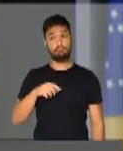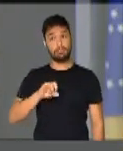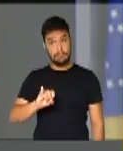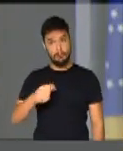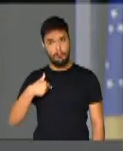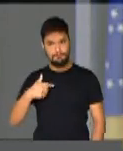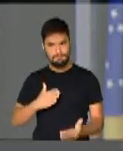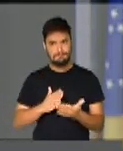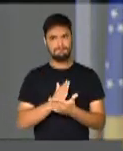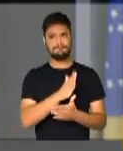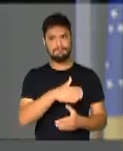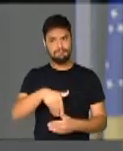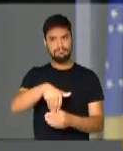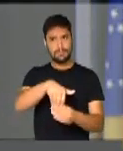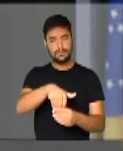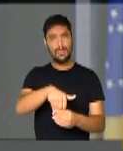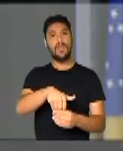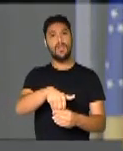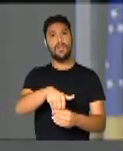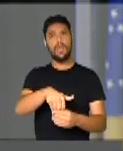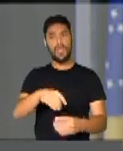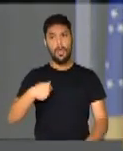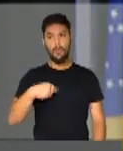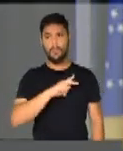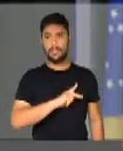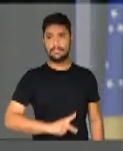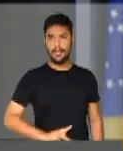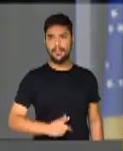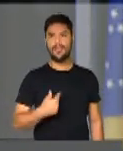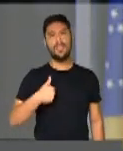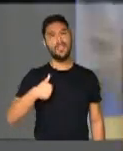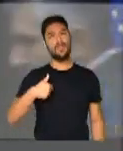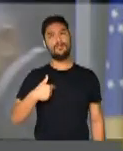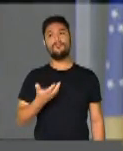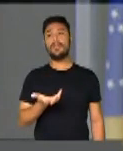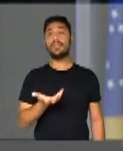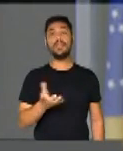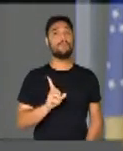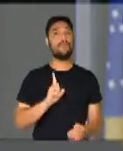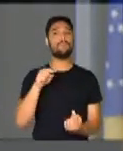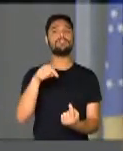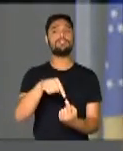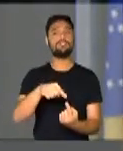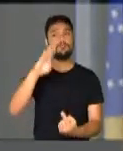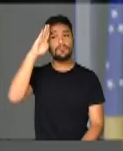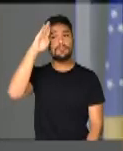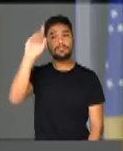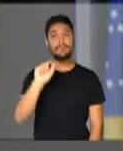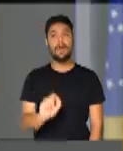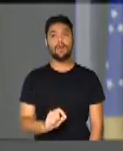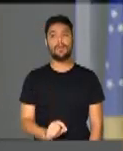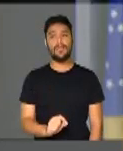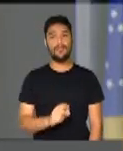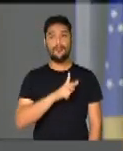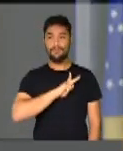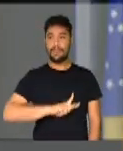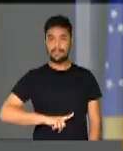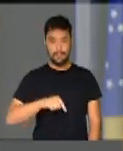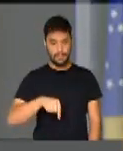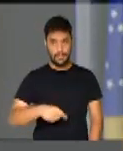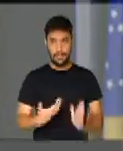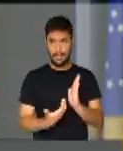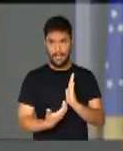presidência. Adotarei um tom conciliador, onde o presidente da